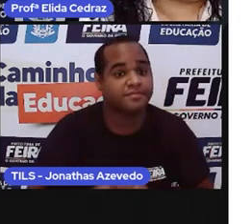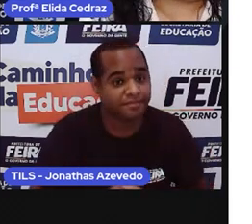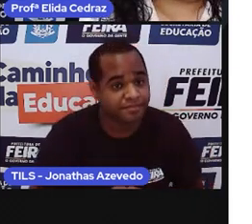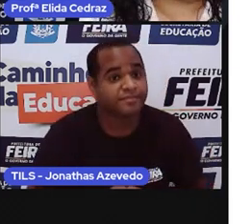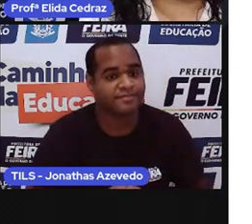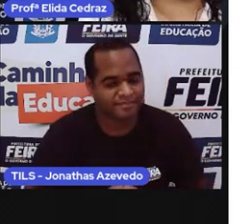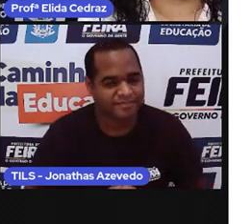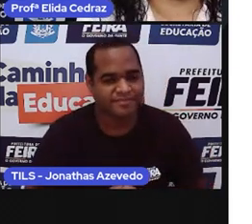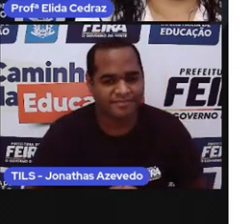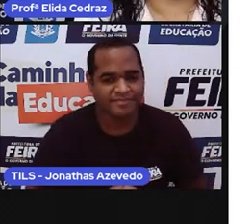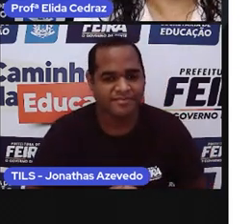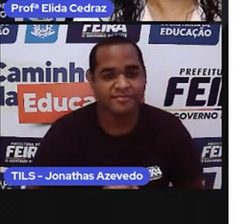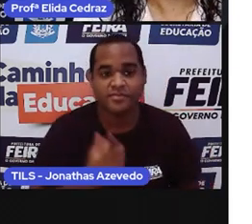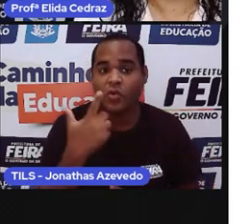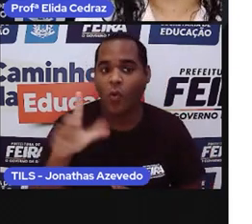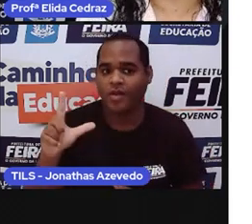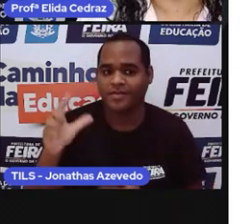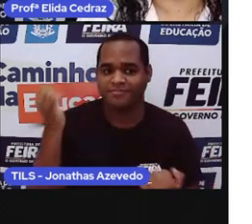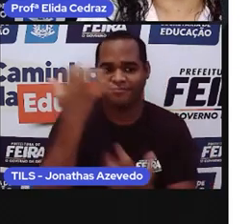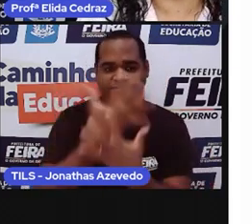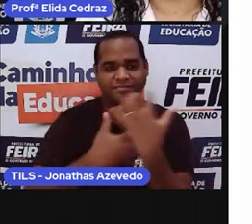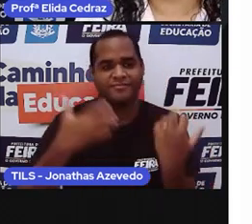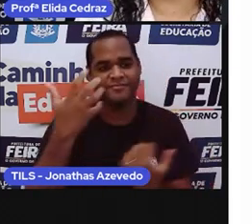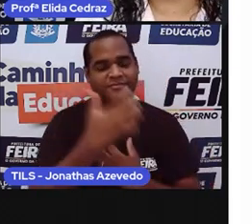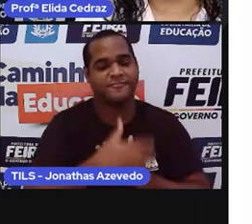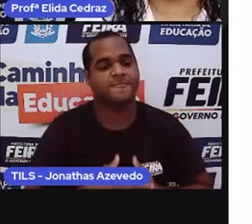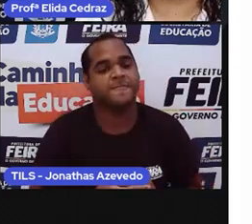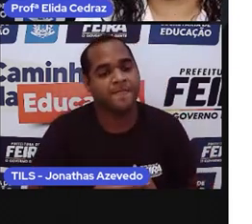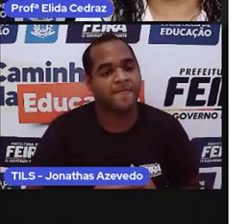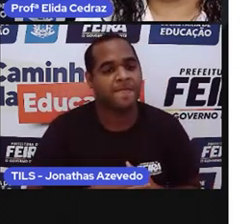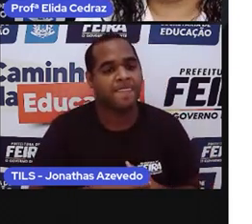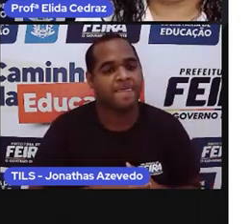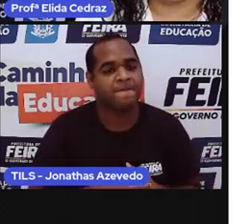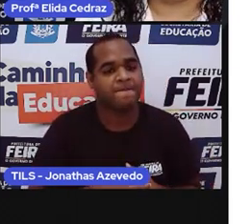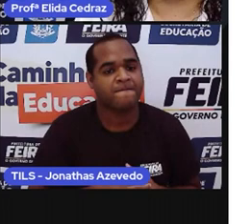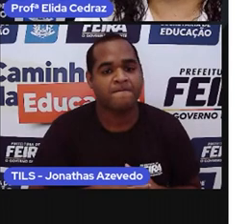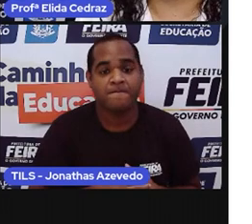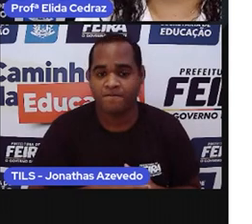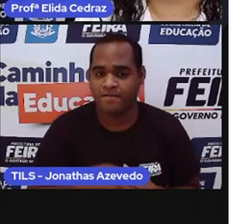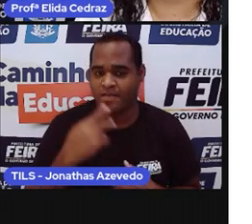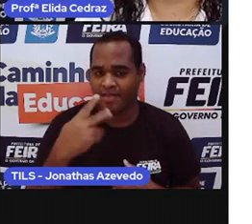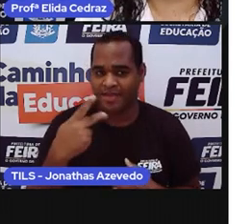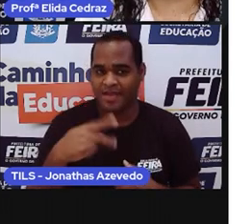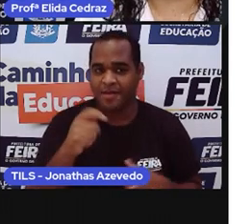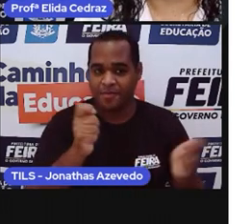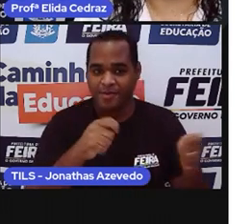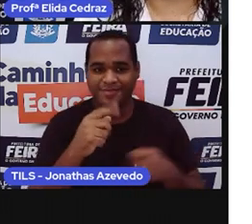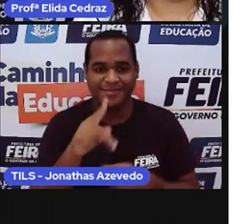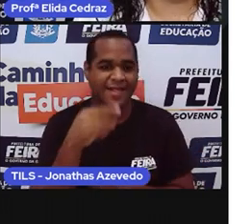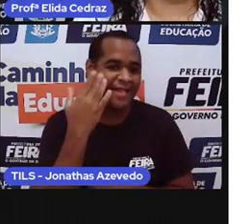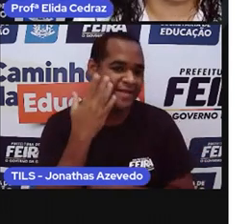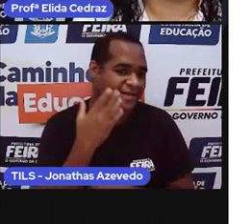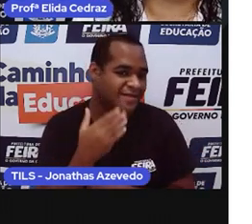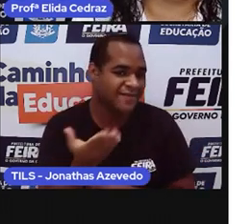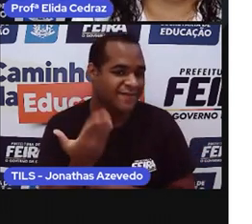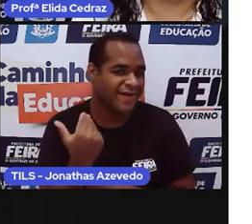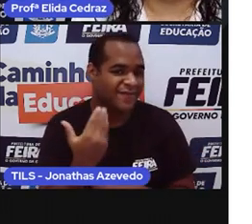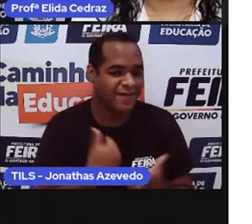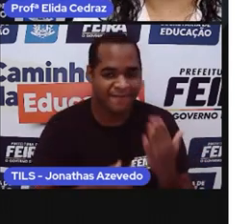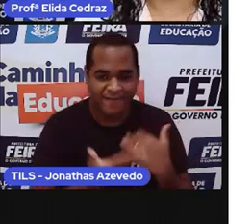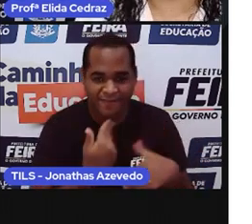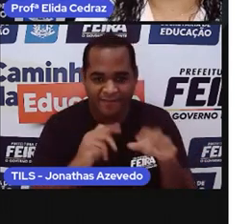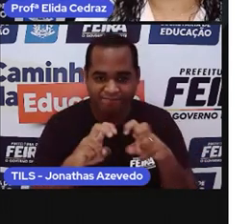Último pedaço da música. Por isso, vem criança, vamos juntos nessa